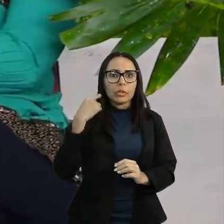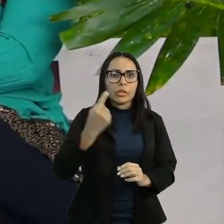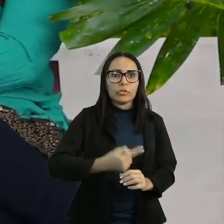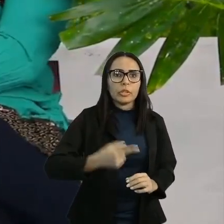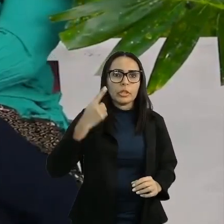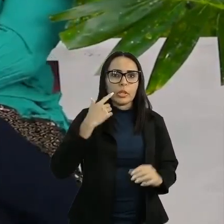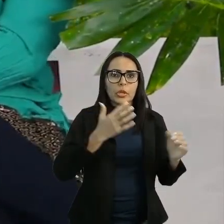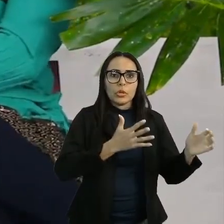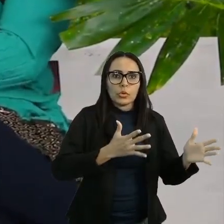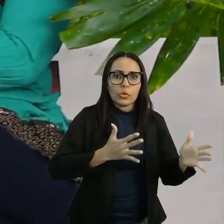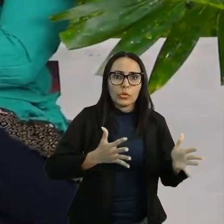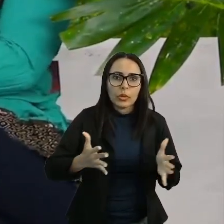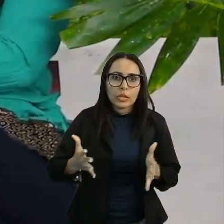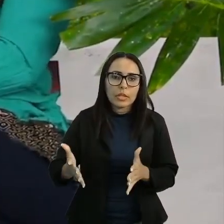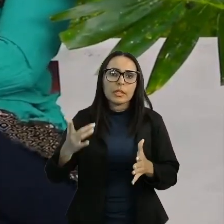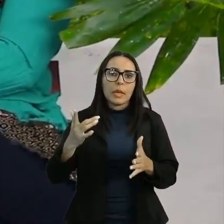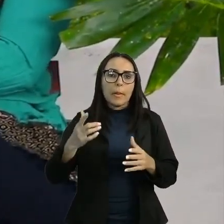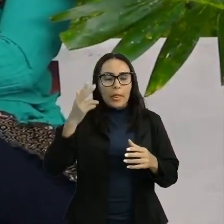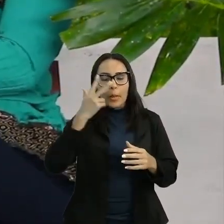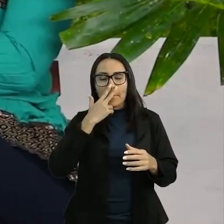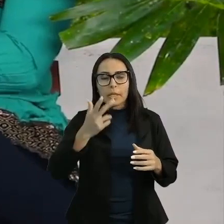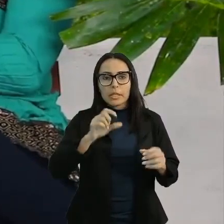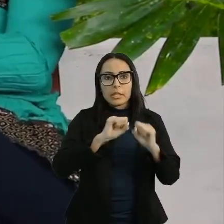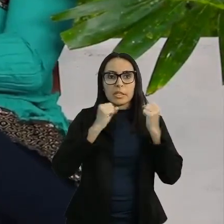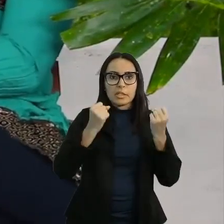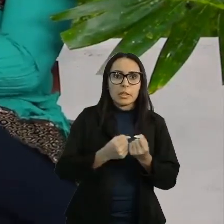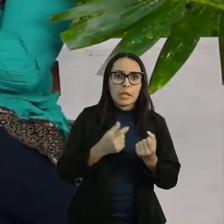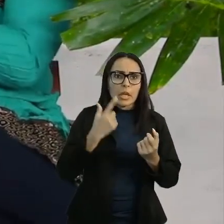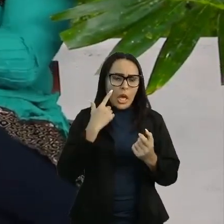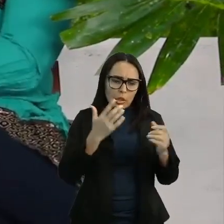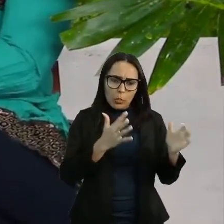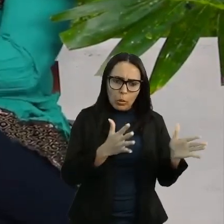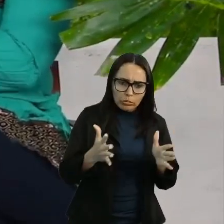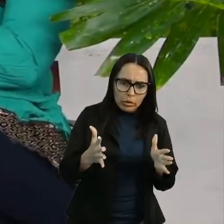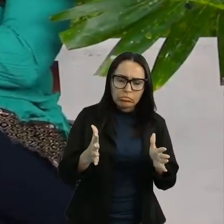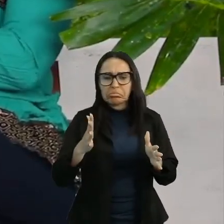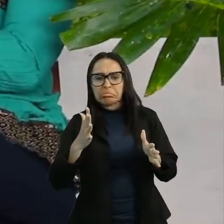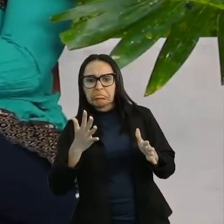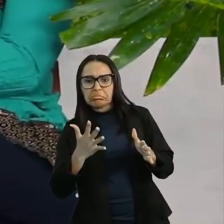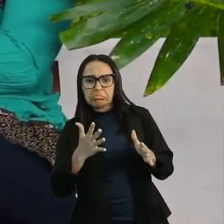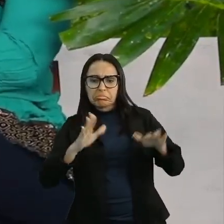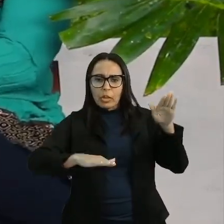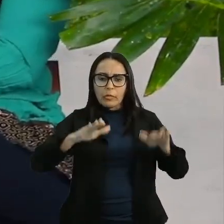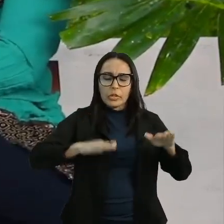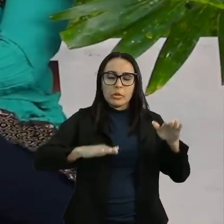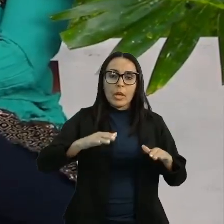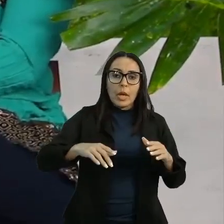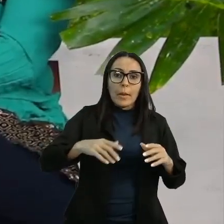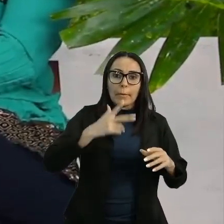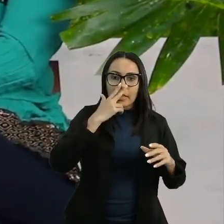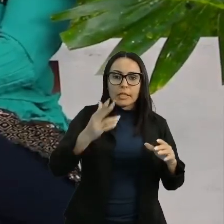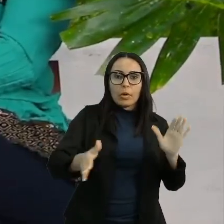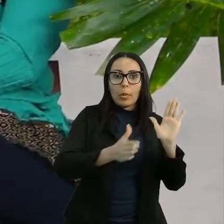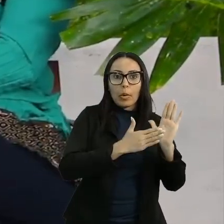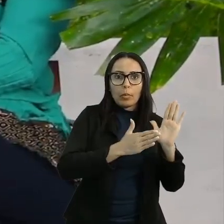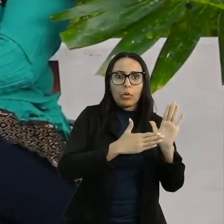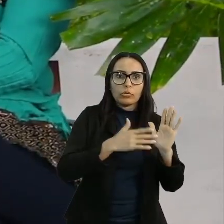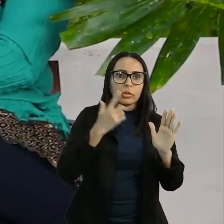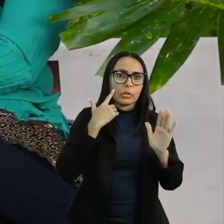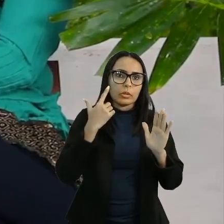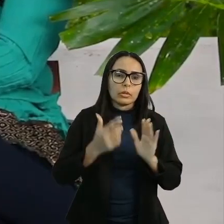verdadeira. Budinha. E aí, Budinho velho, eita aí, participante ilustre. meu